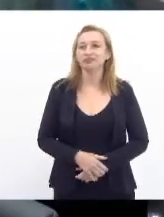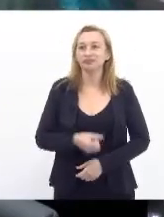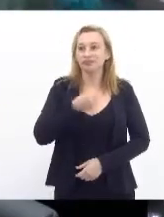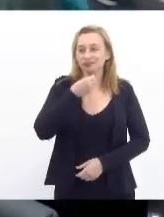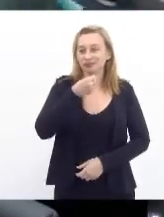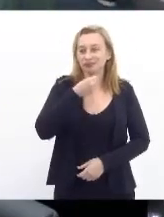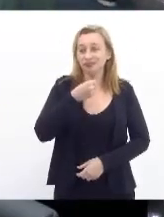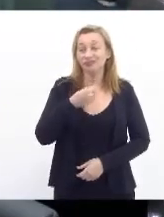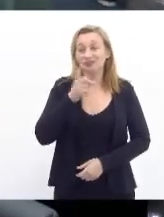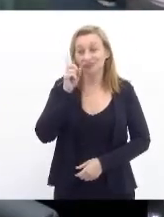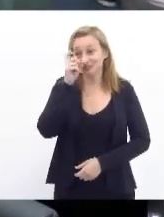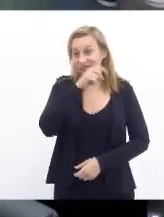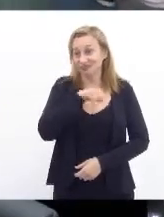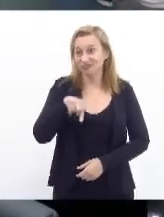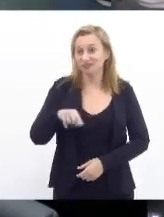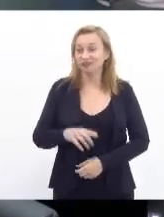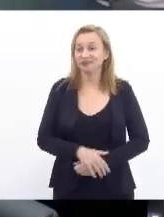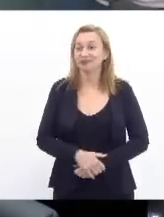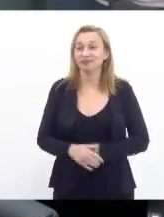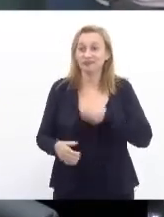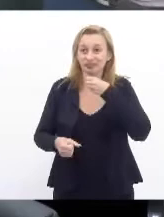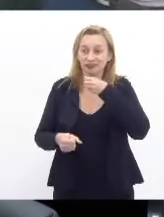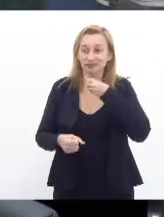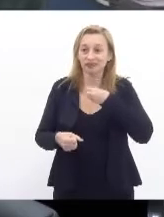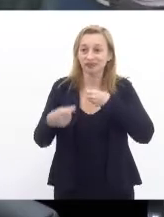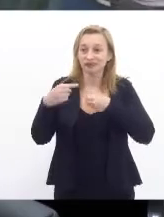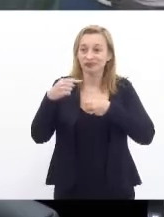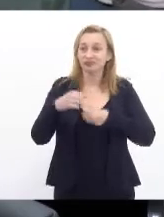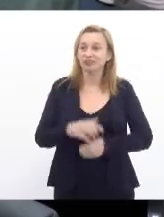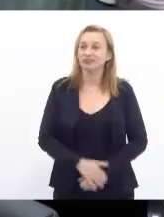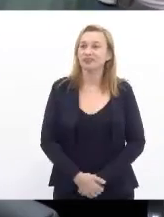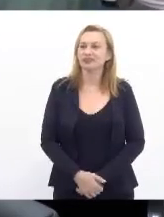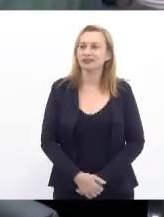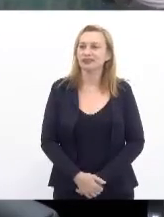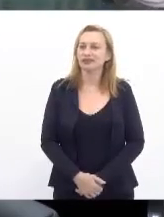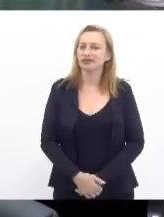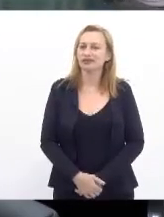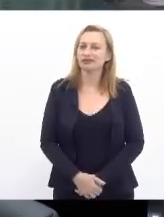presidente. Eu mandei filmar. Filma ele aqui, ó.